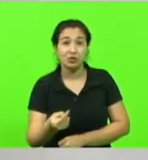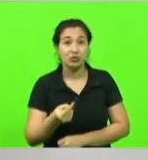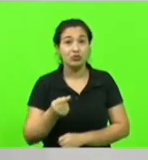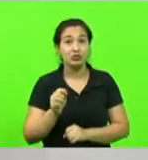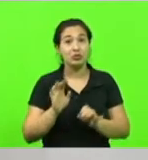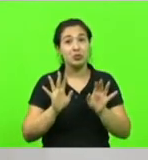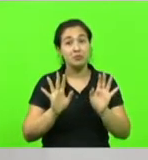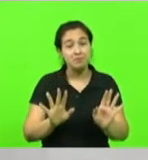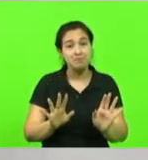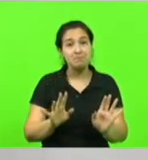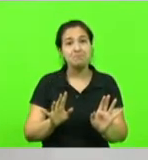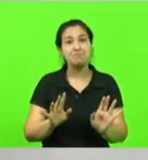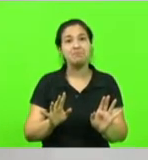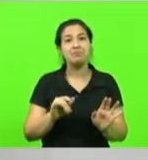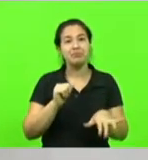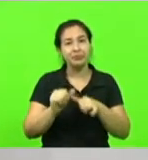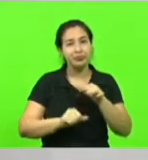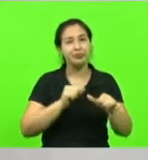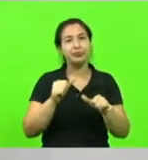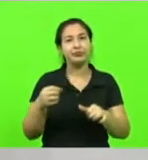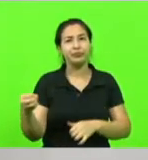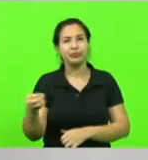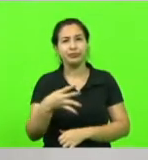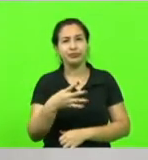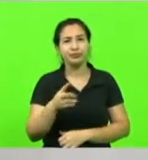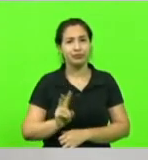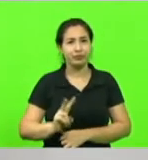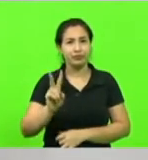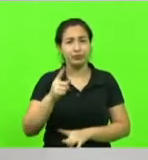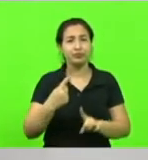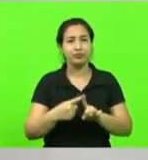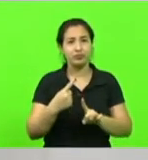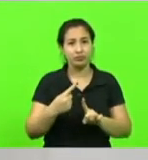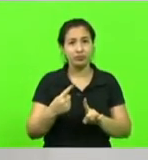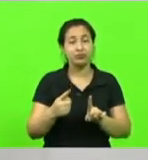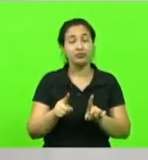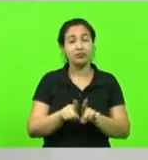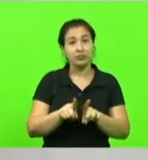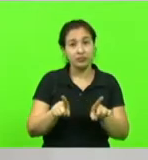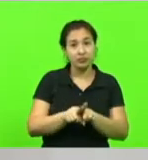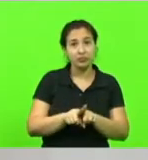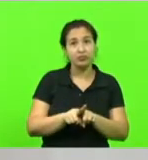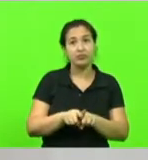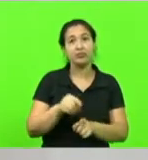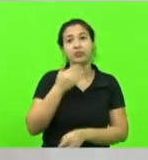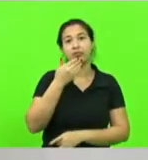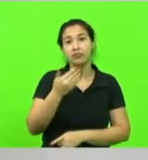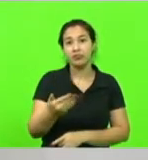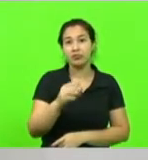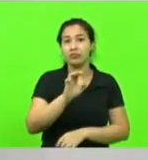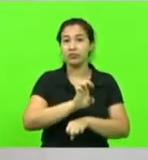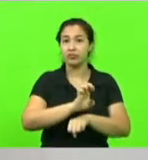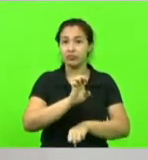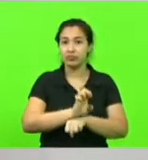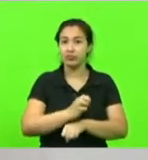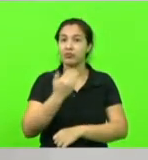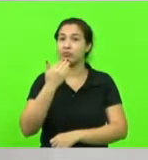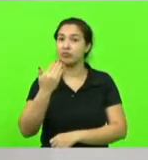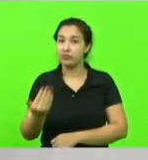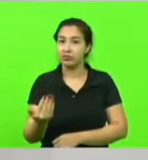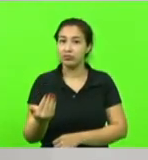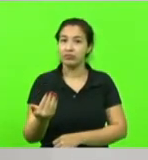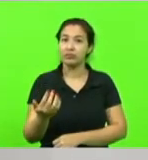atualização de valores e o ressarcimento que o Estado também pede pela indenização de